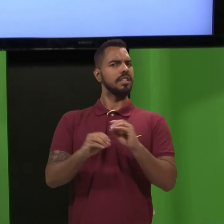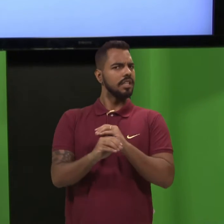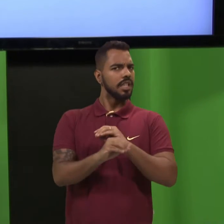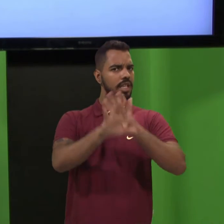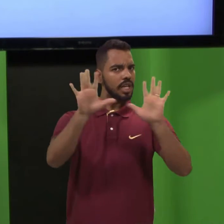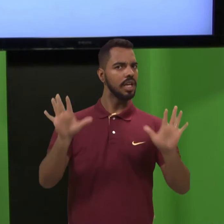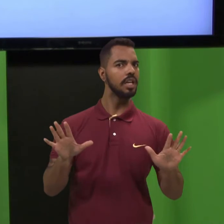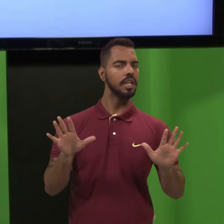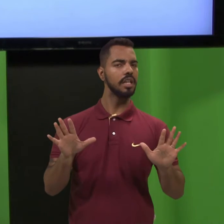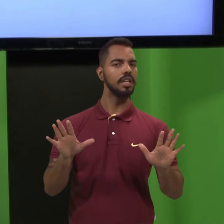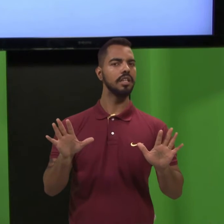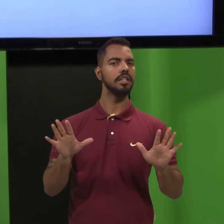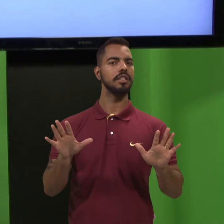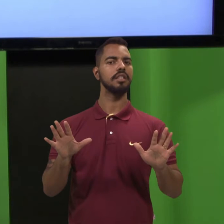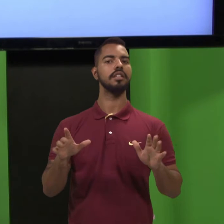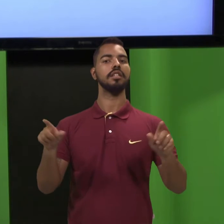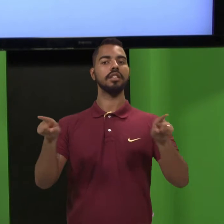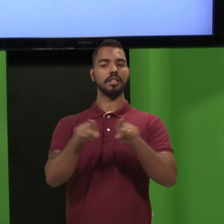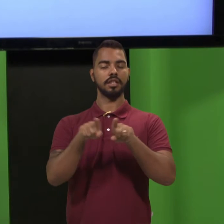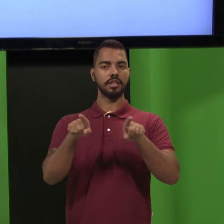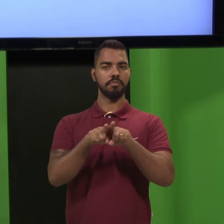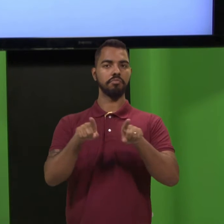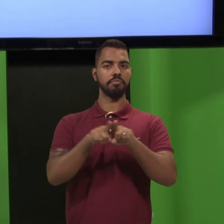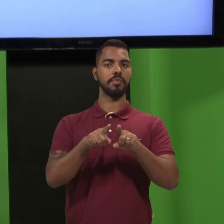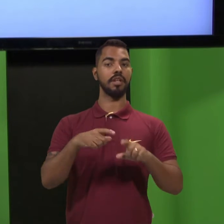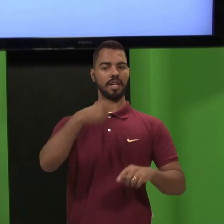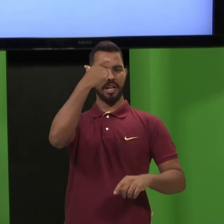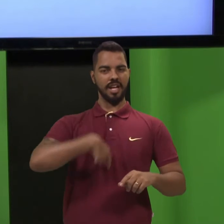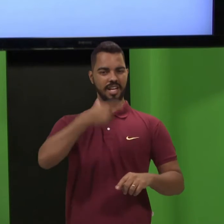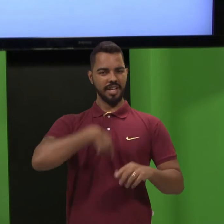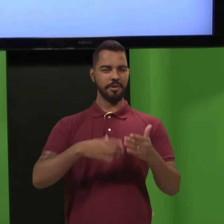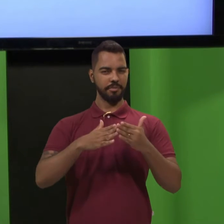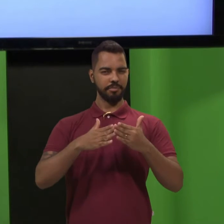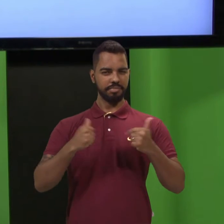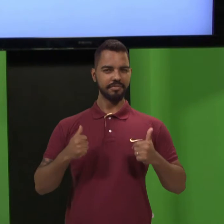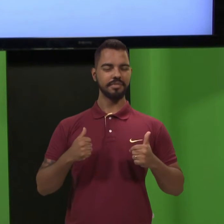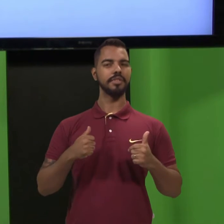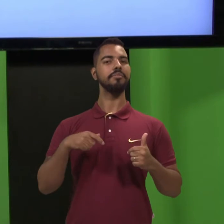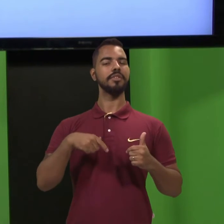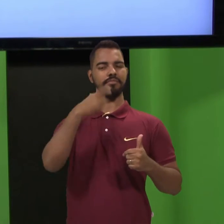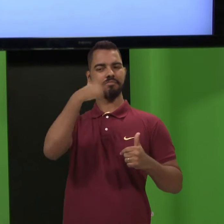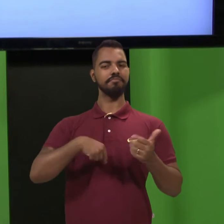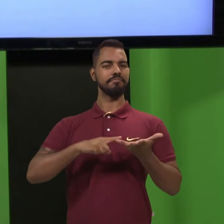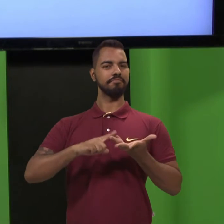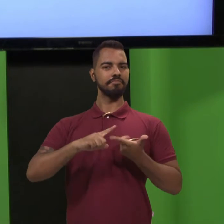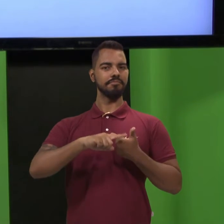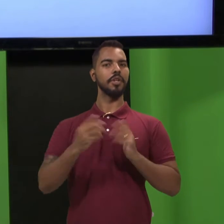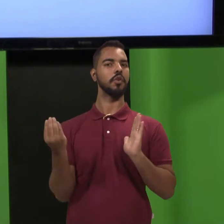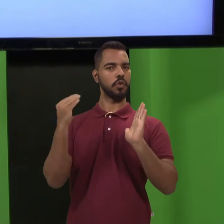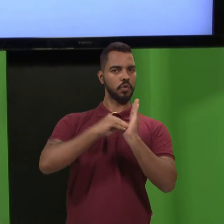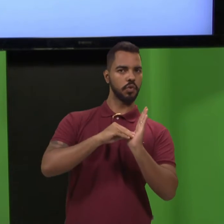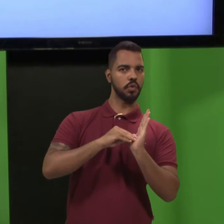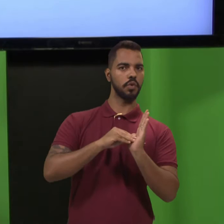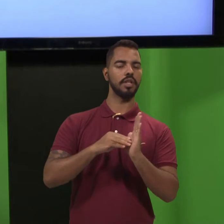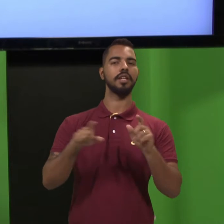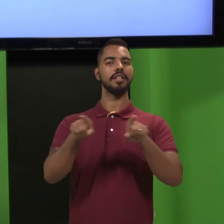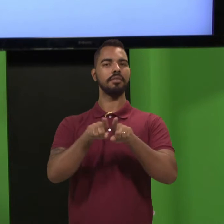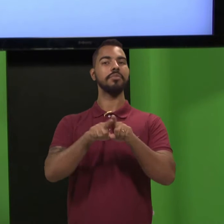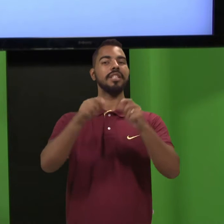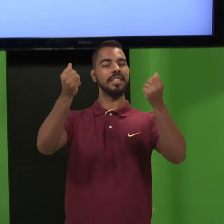do requerente e a devida justificativa para o pedido. O desfecho, local e data e assinatura.